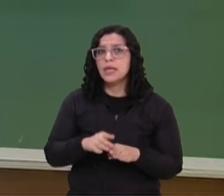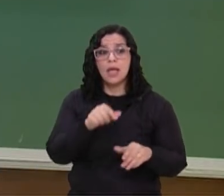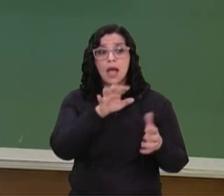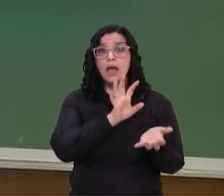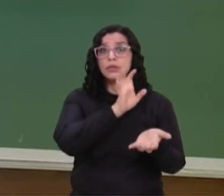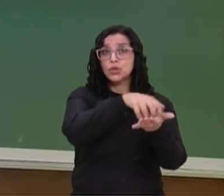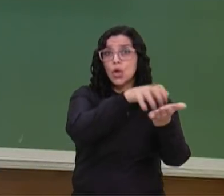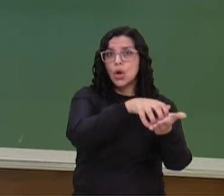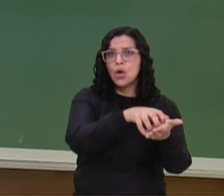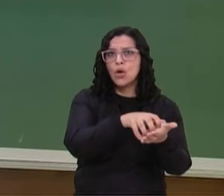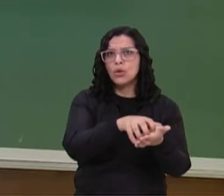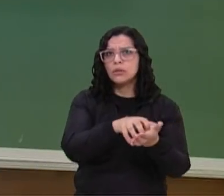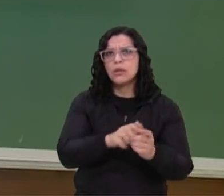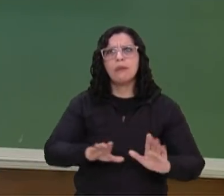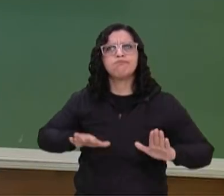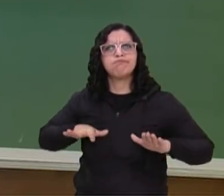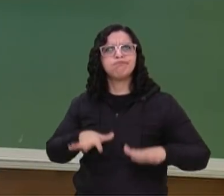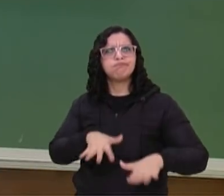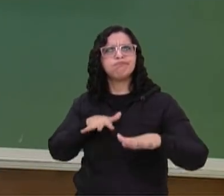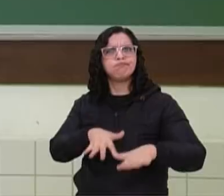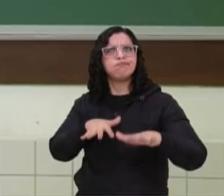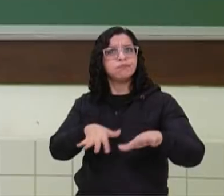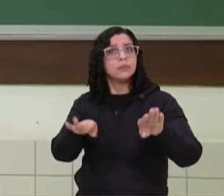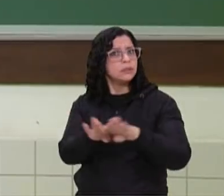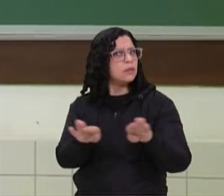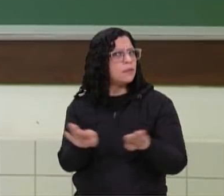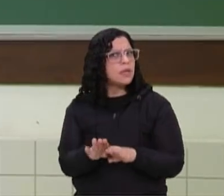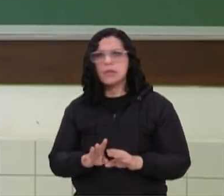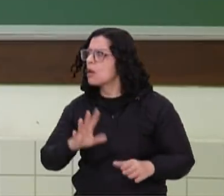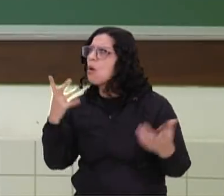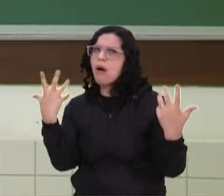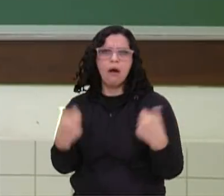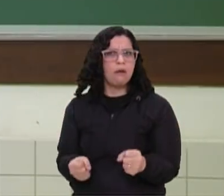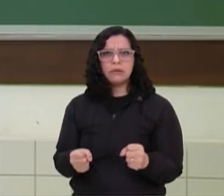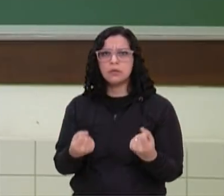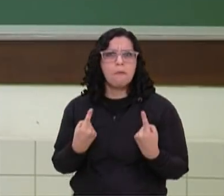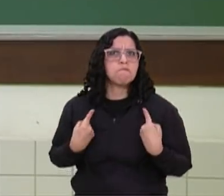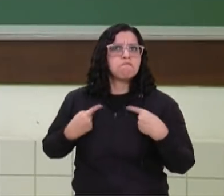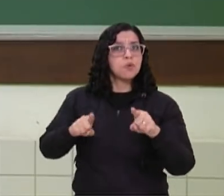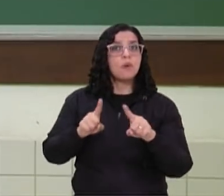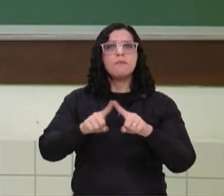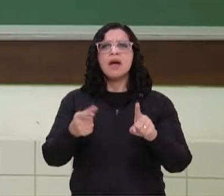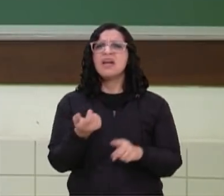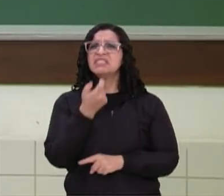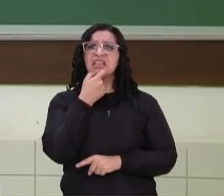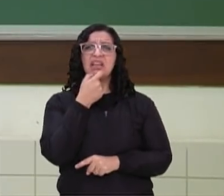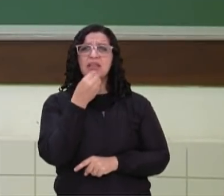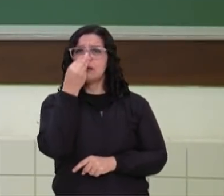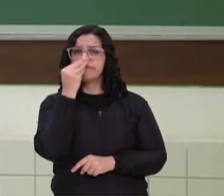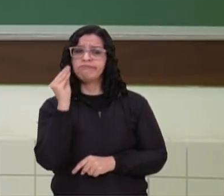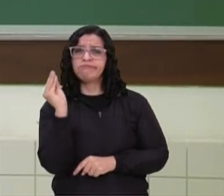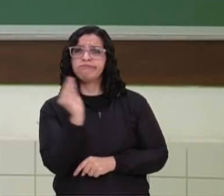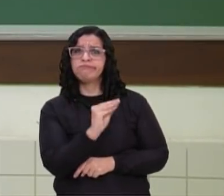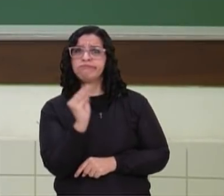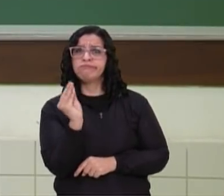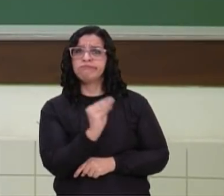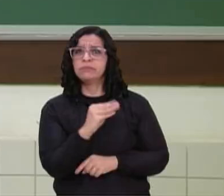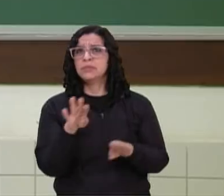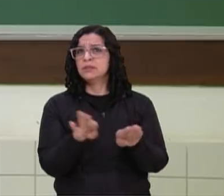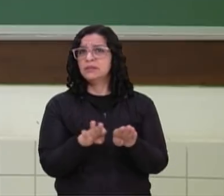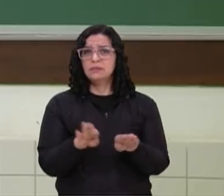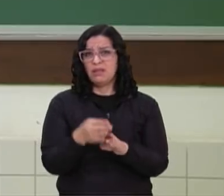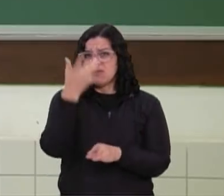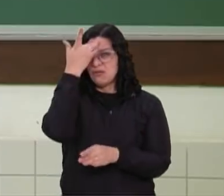protestar, o pessoal da Nova Inglaterra, os colonos, eles vão protestar contra isso. Mas a Inglaterra não vai dar bola, não vai ouvir, não vai